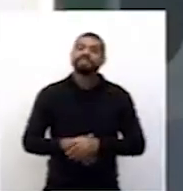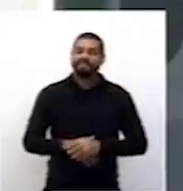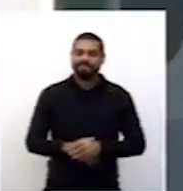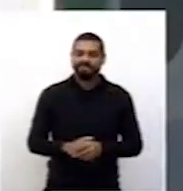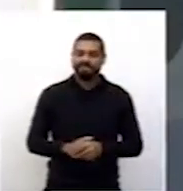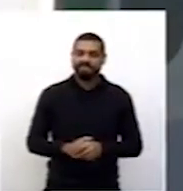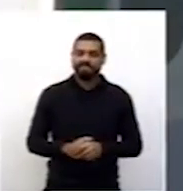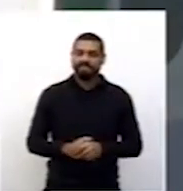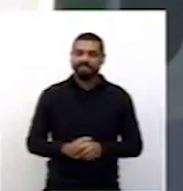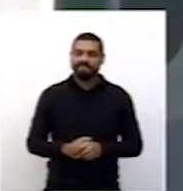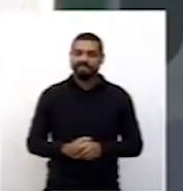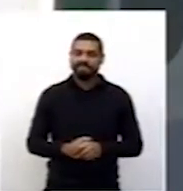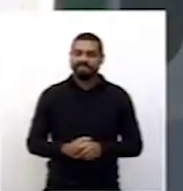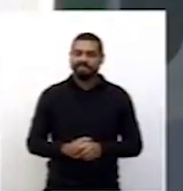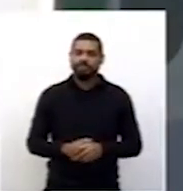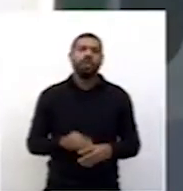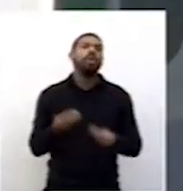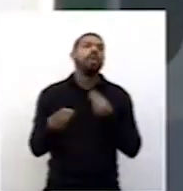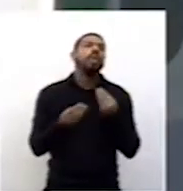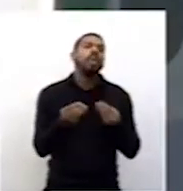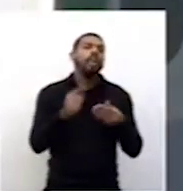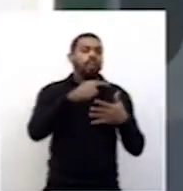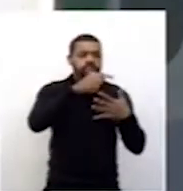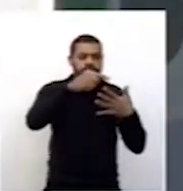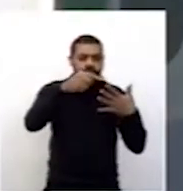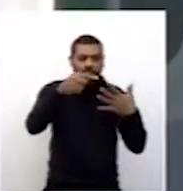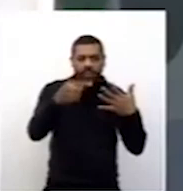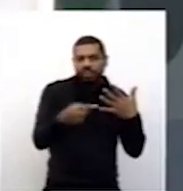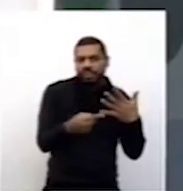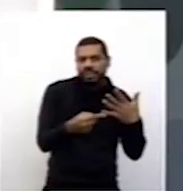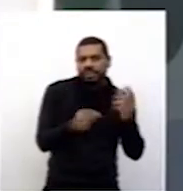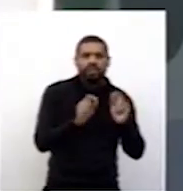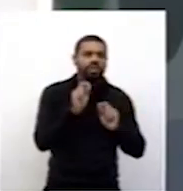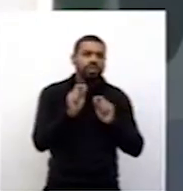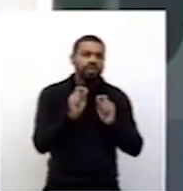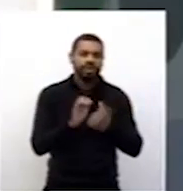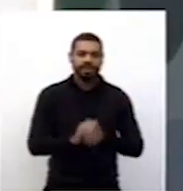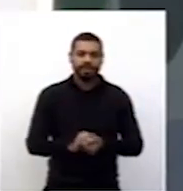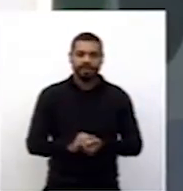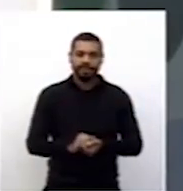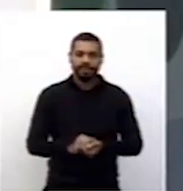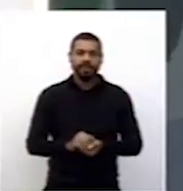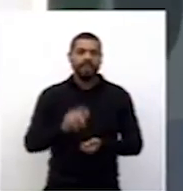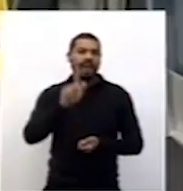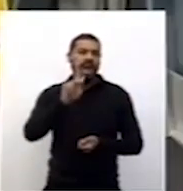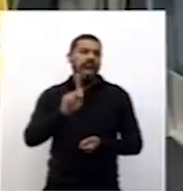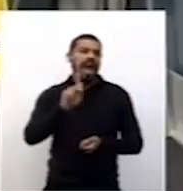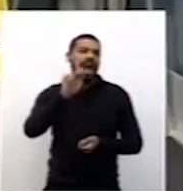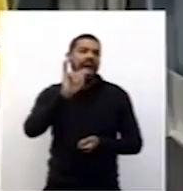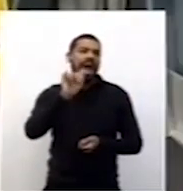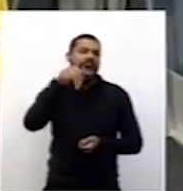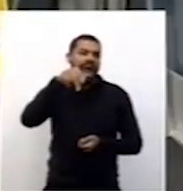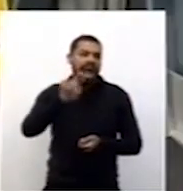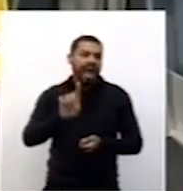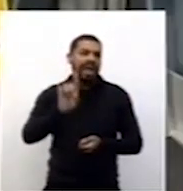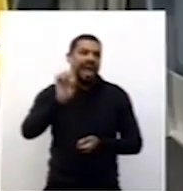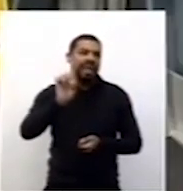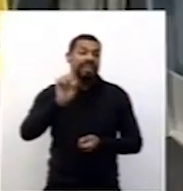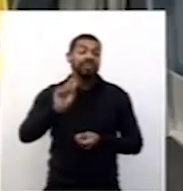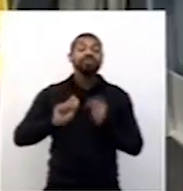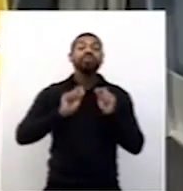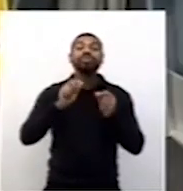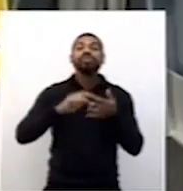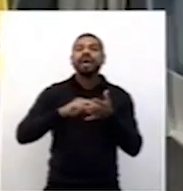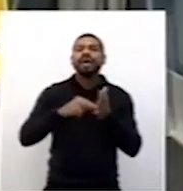de poluição. What kind of text is it? Toda vez que aparecer esse double question, what kind of, eu